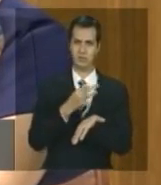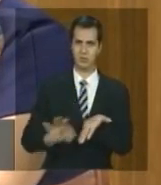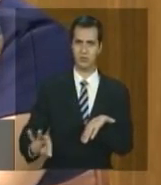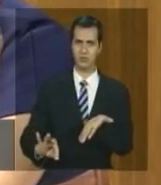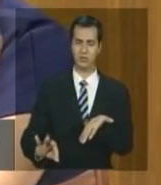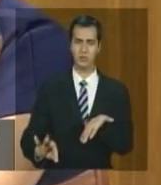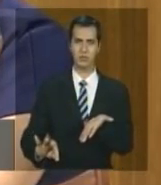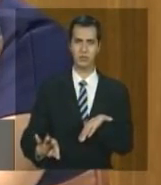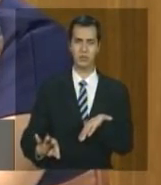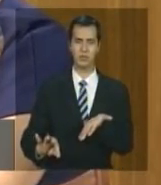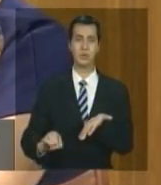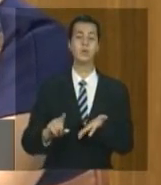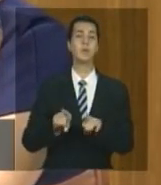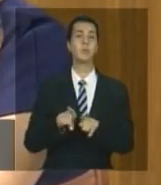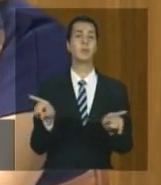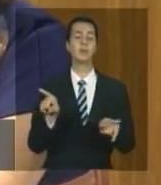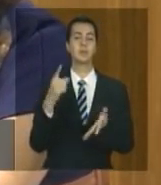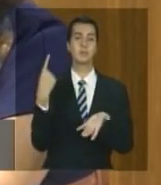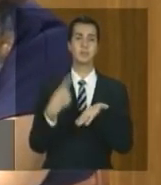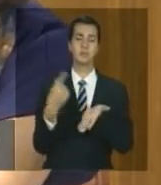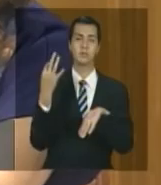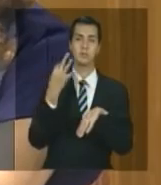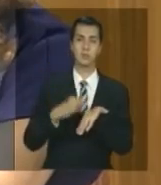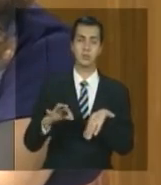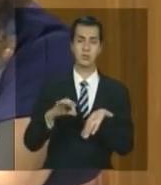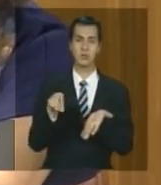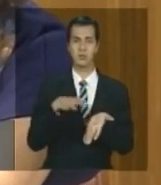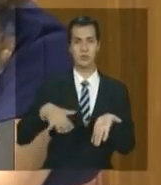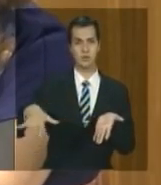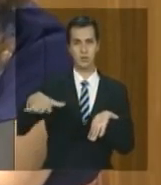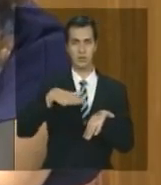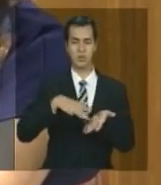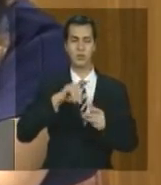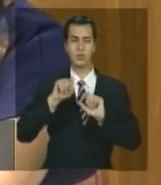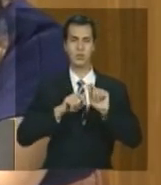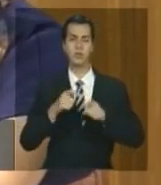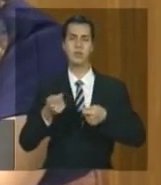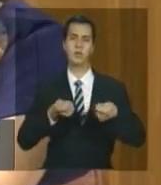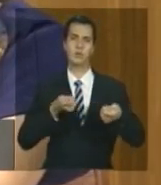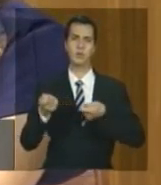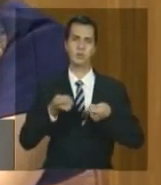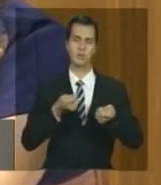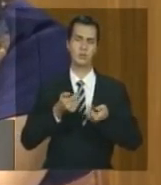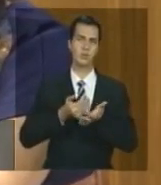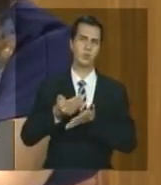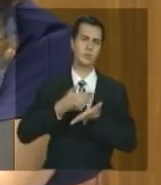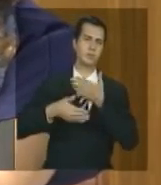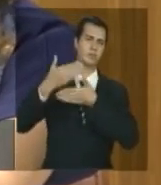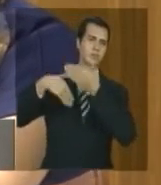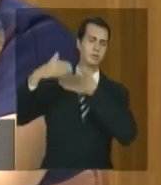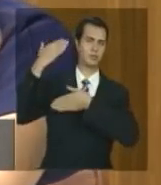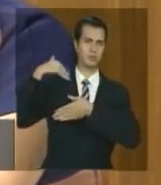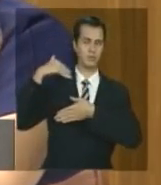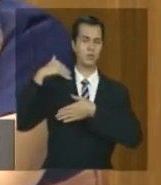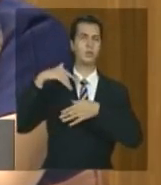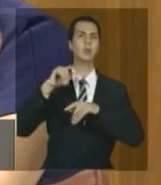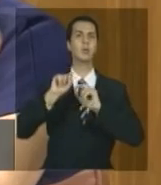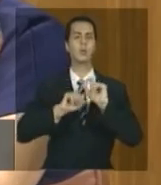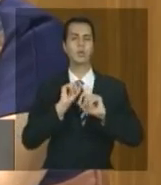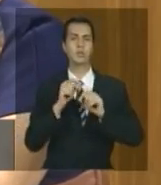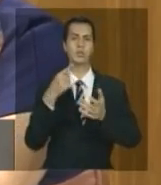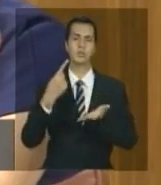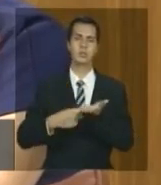dois atos no âmbito de negociações que já estão em curso desde a primeira cúpula, no sentido